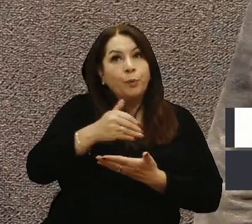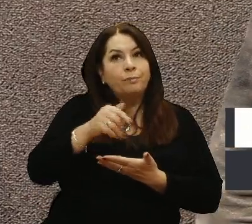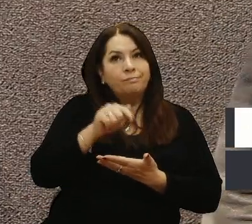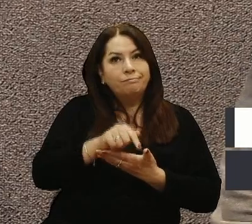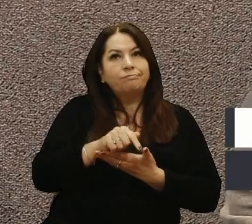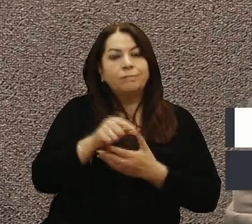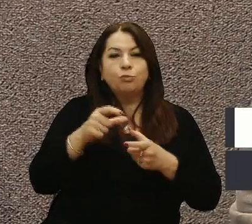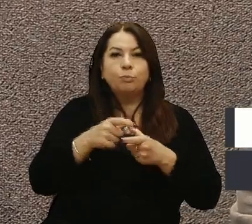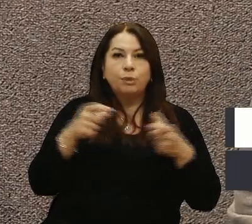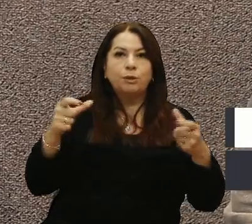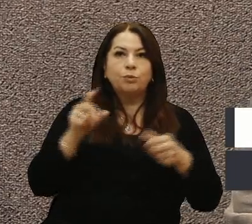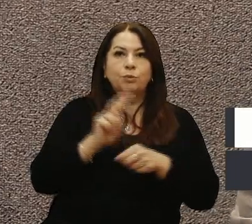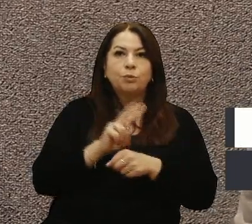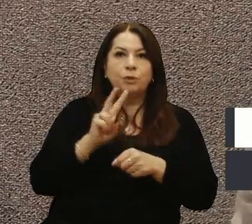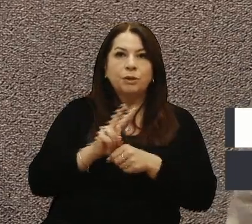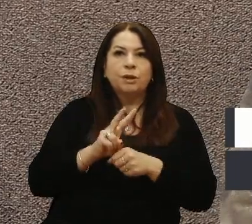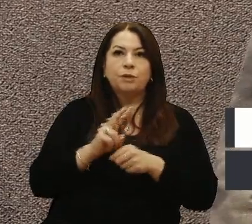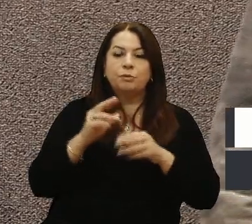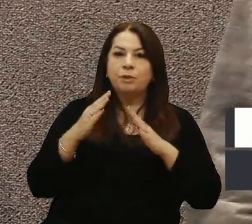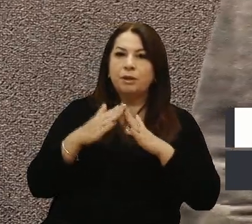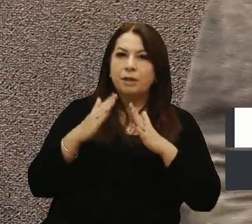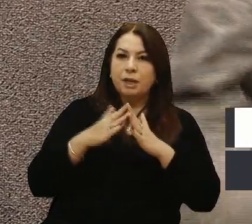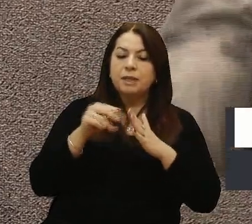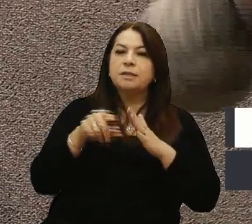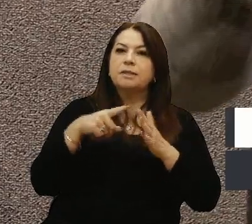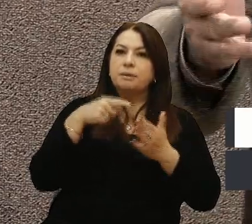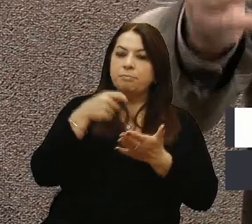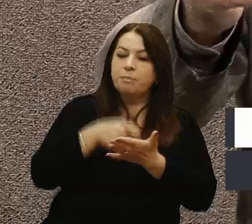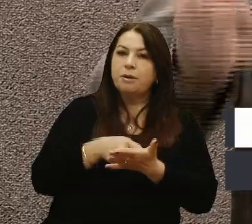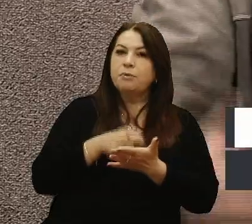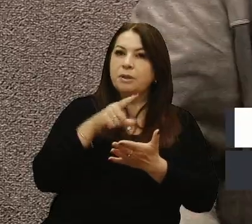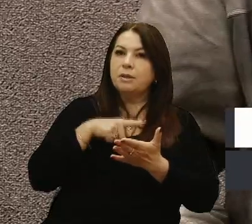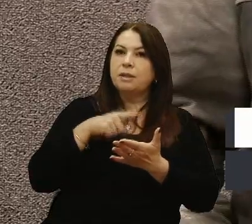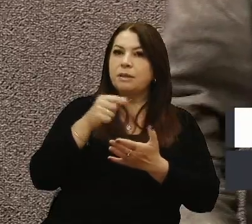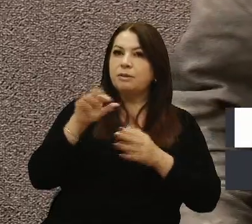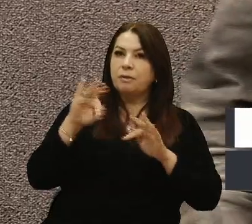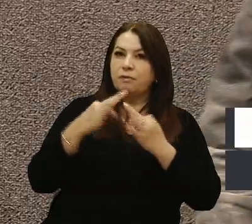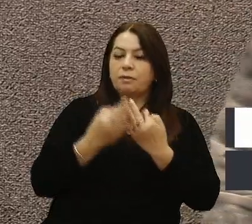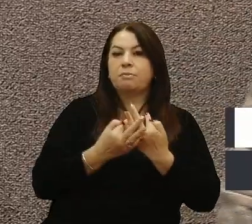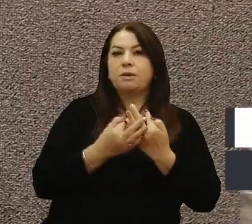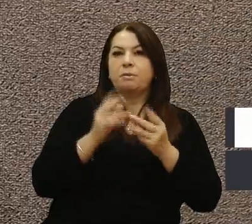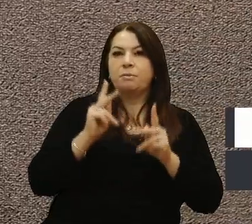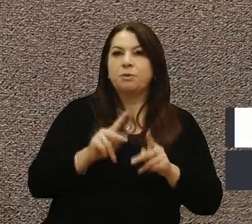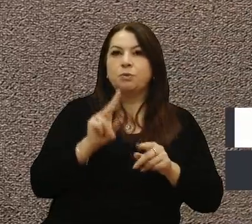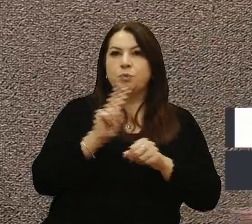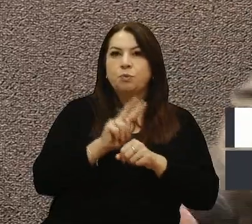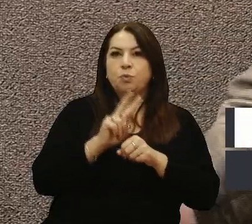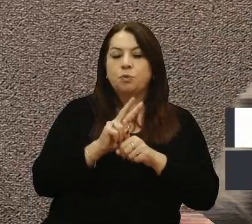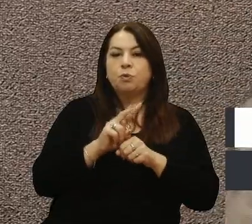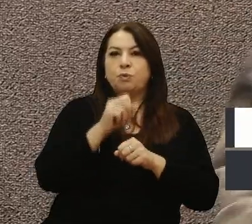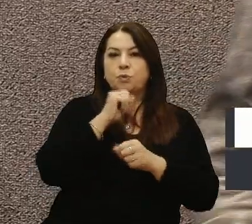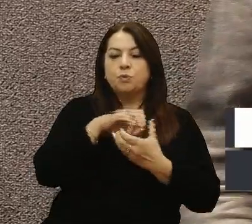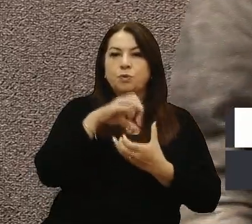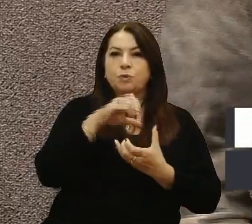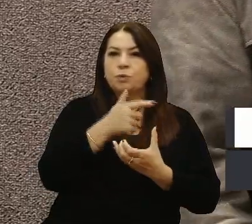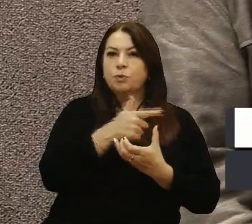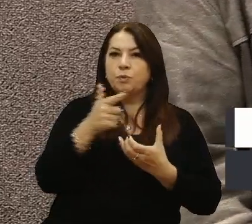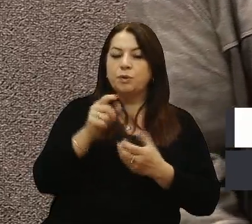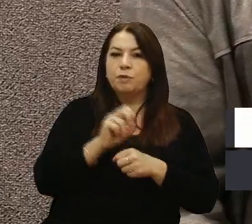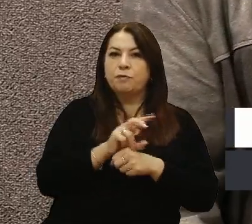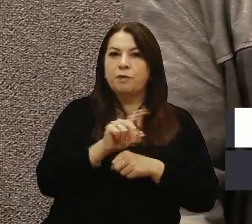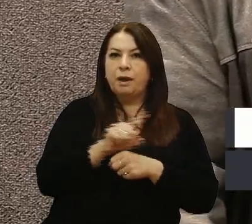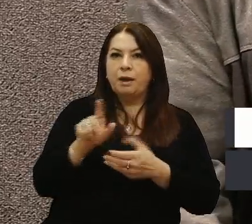e ampliar o cuidado subsidiado de que tenhamos lá na família alguém cuidando do idoso, já que não temos